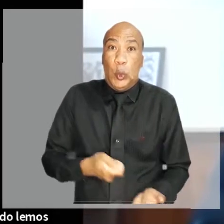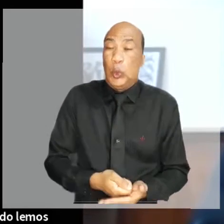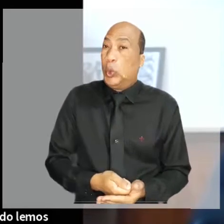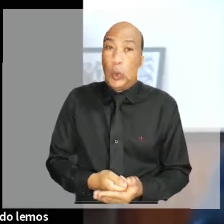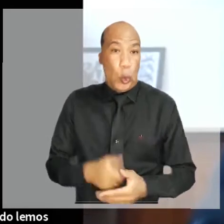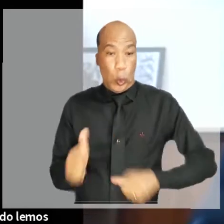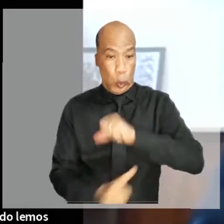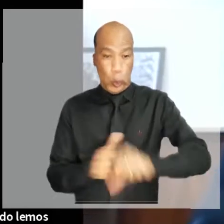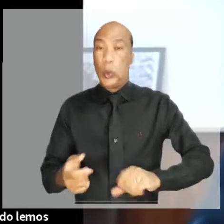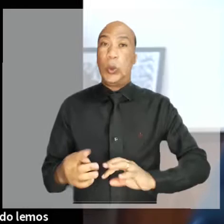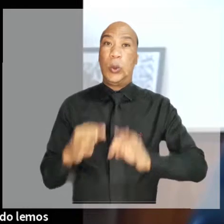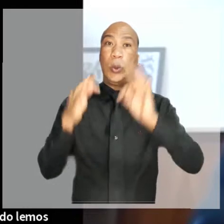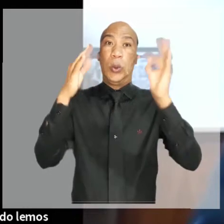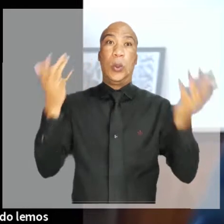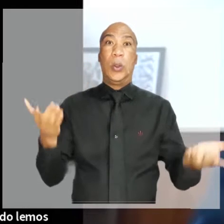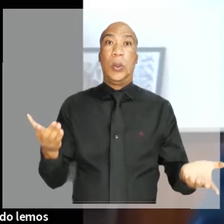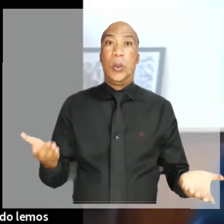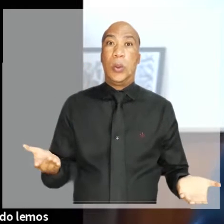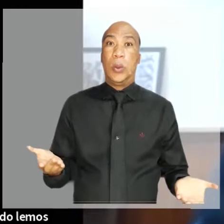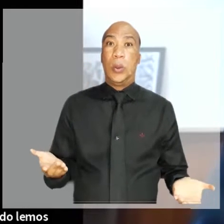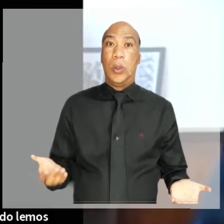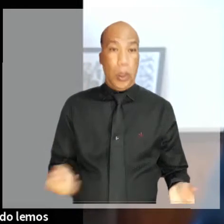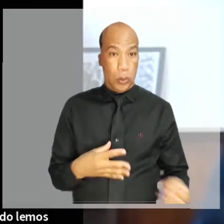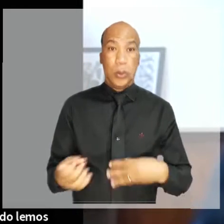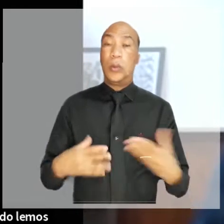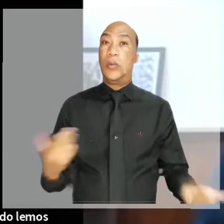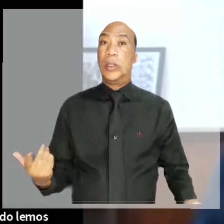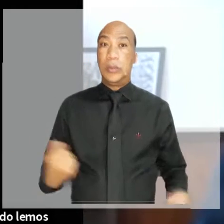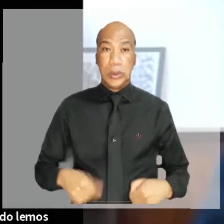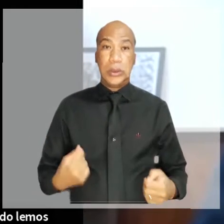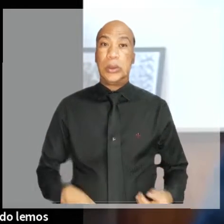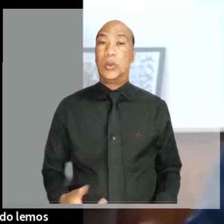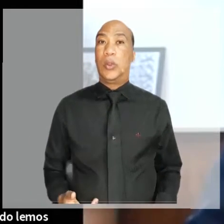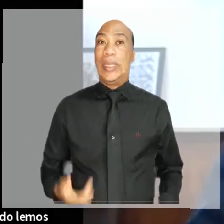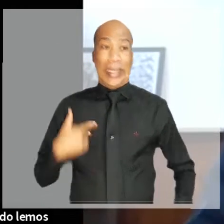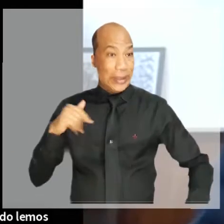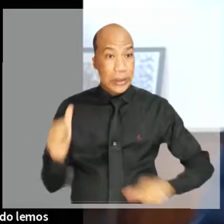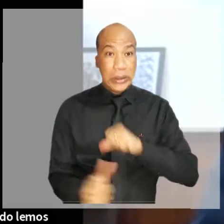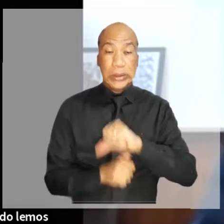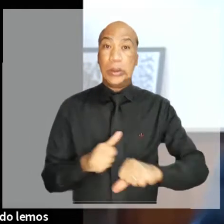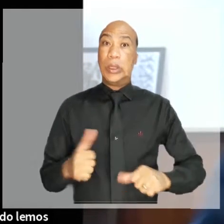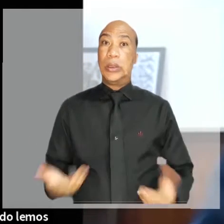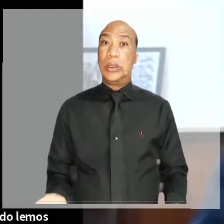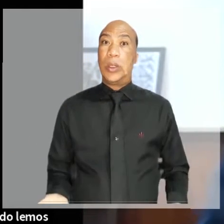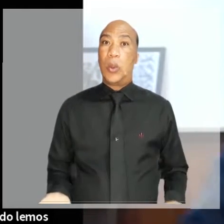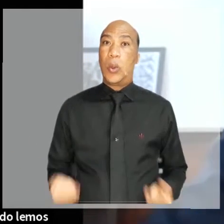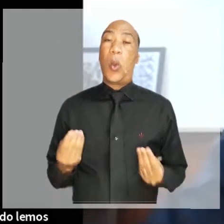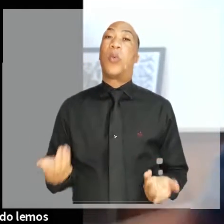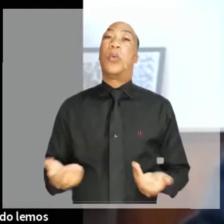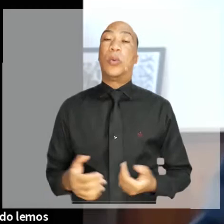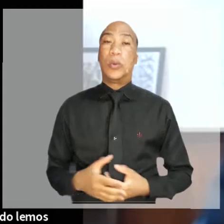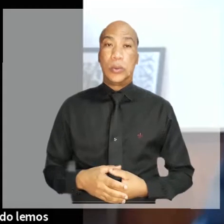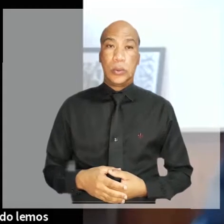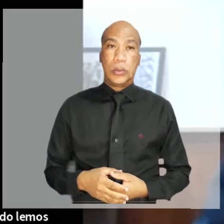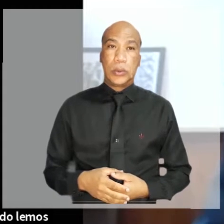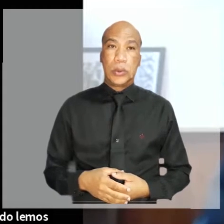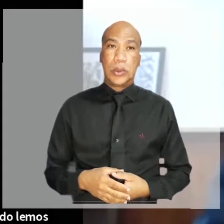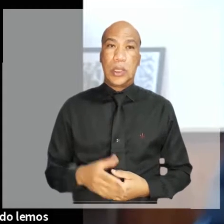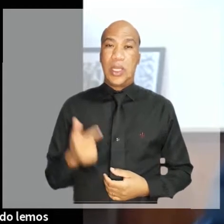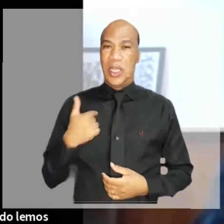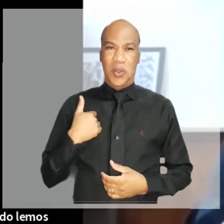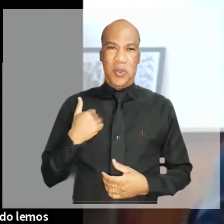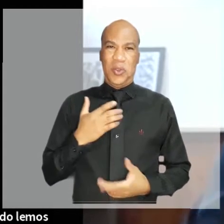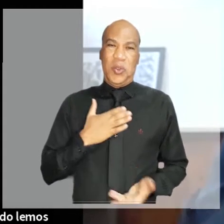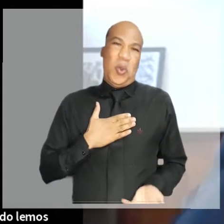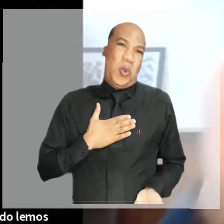necessidade, inclusive. E essa transformação, até eu nem gosto de usar e não gosto que